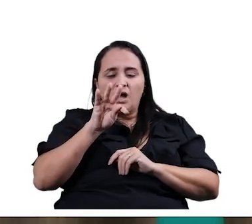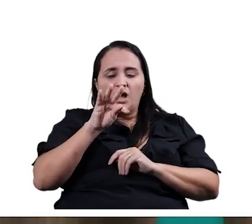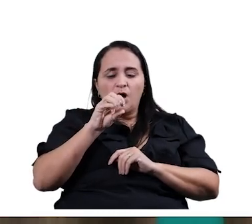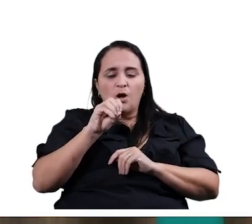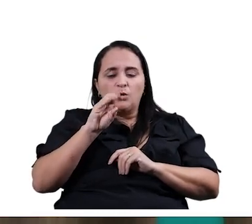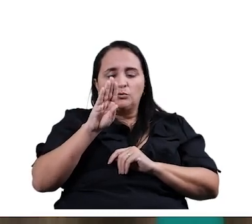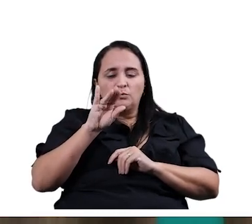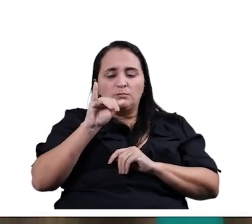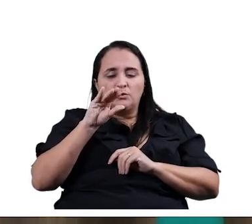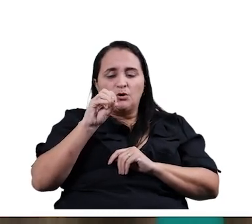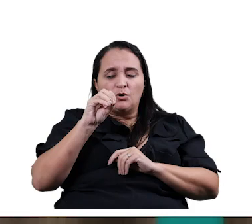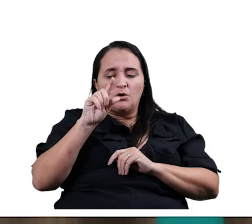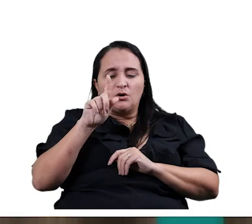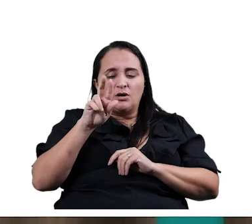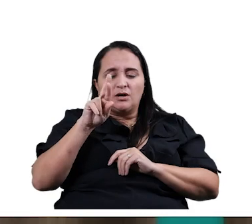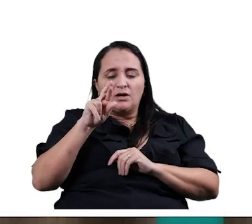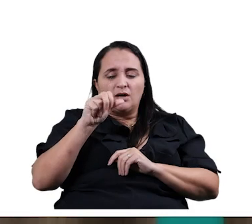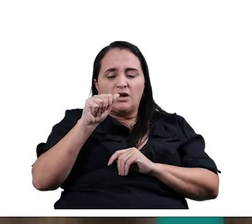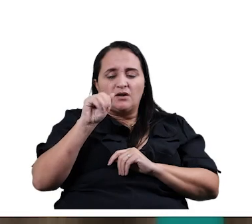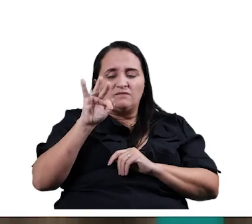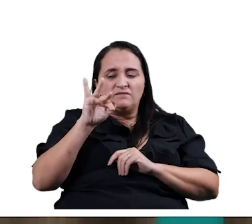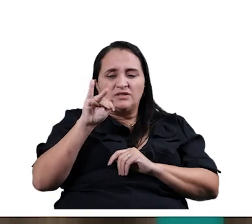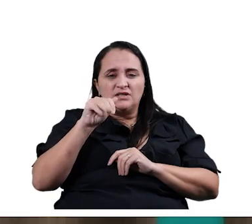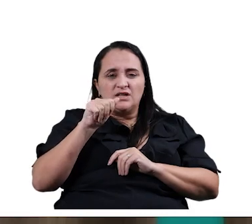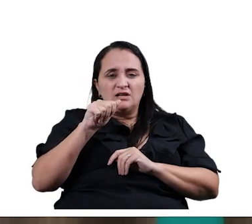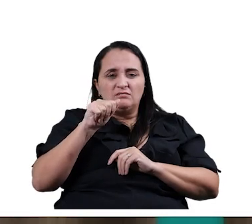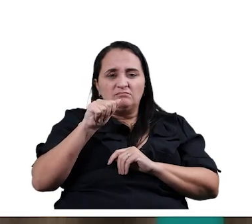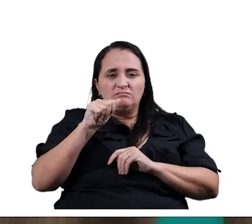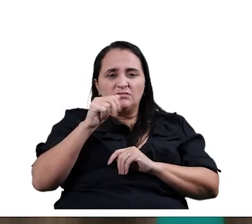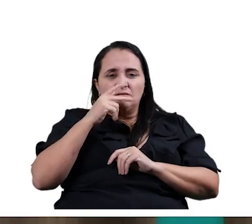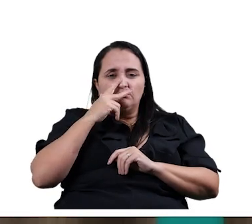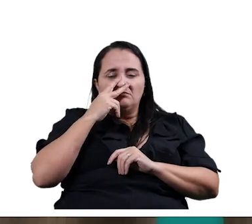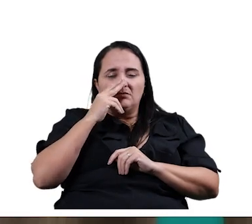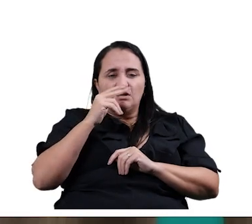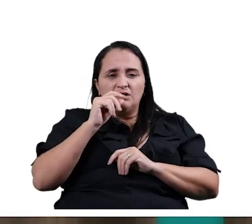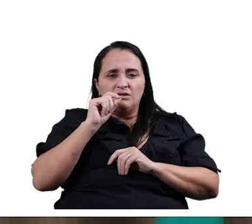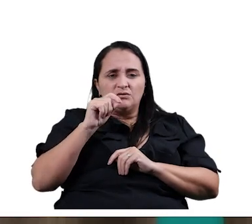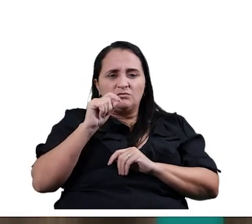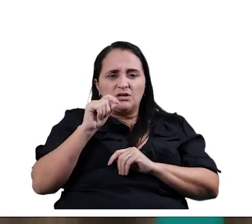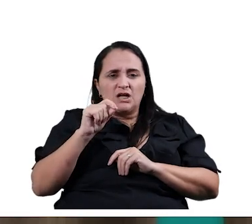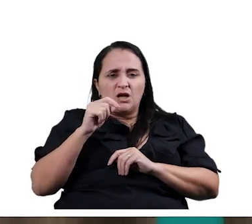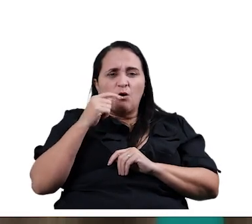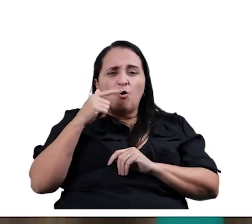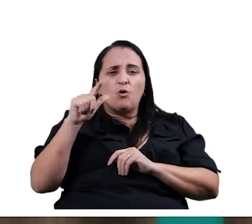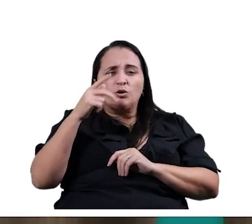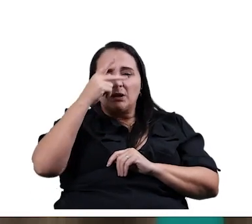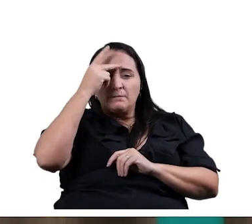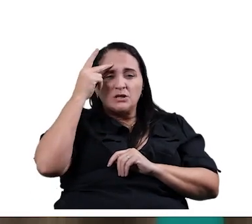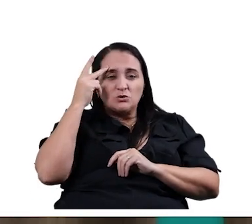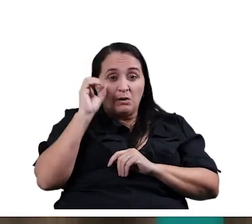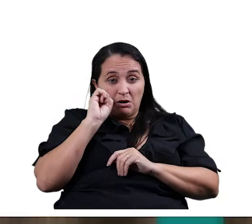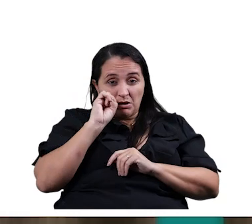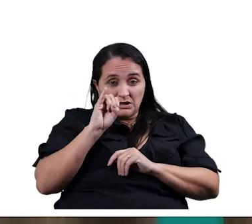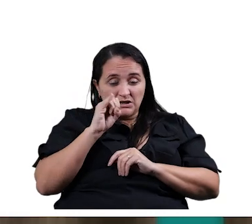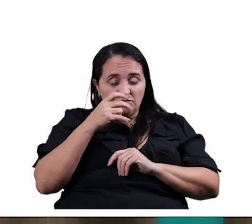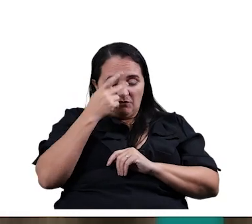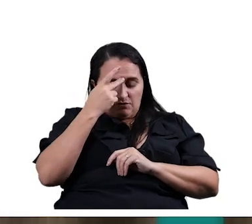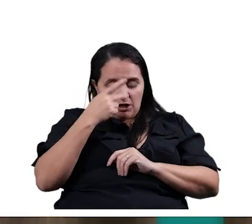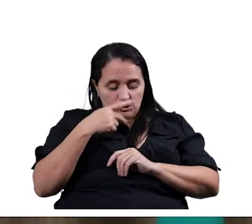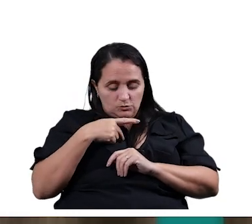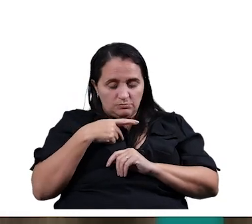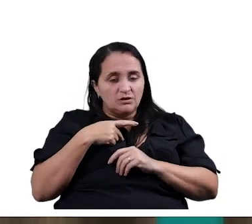o pronome na primeira pessoa, quer dizer, a pessoa que está escrevendo. Eu só vou usar se for eu mesma que for falar de minha